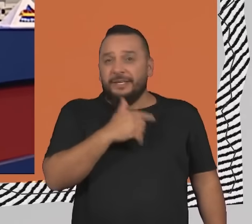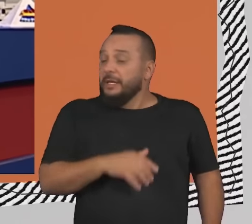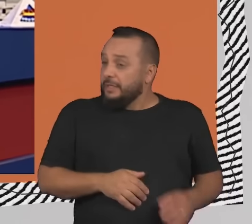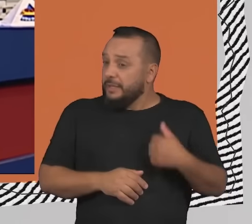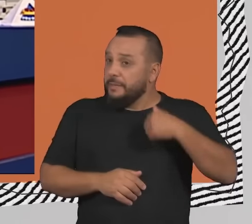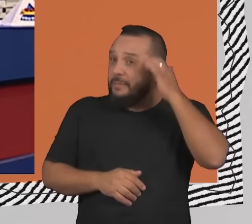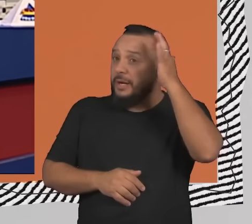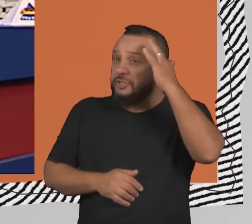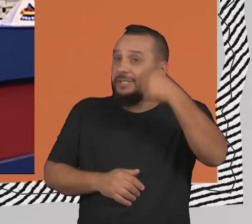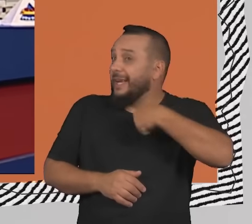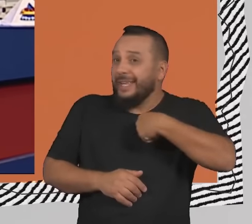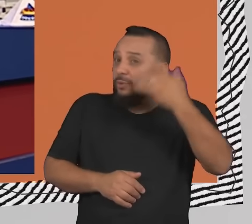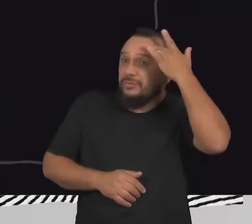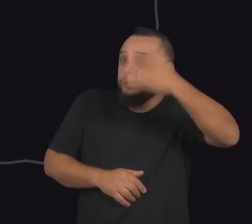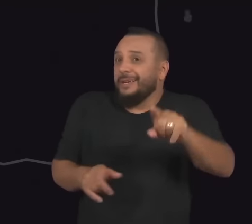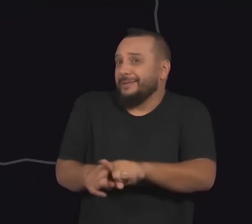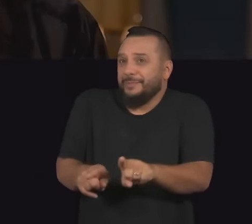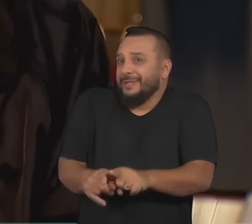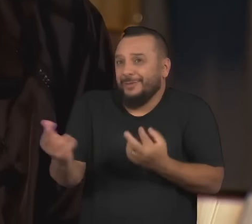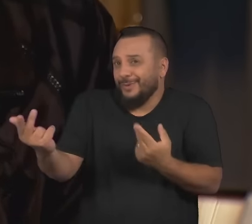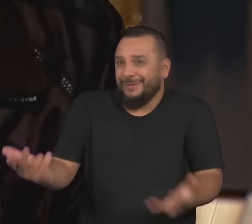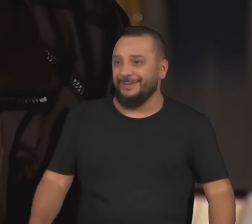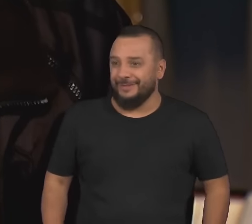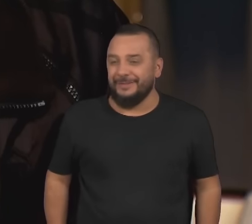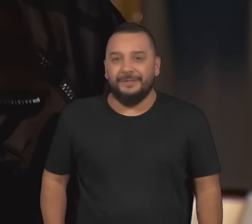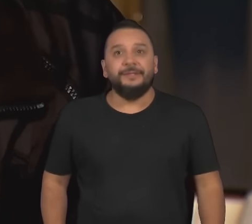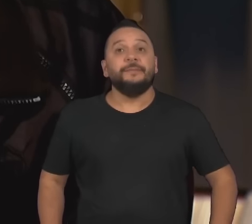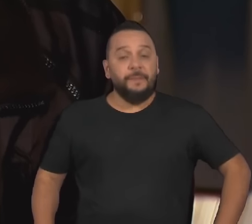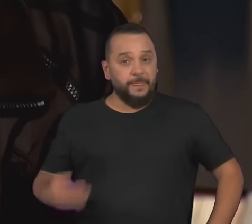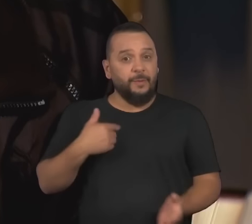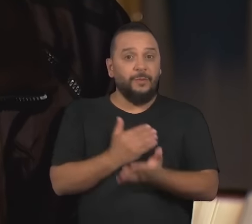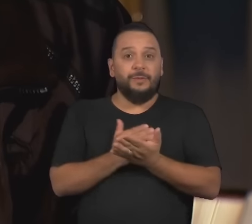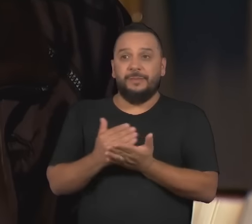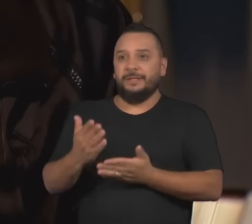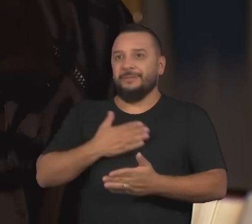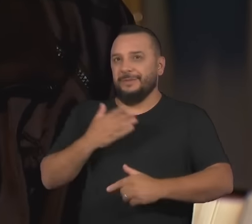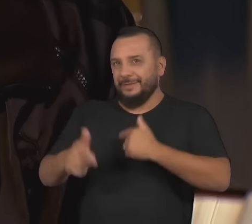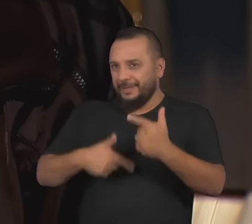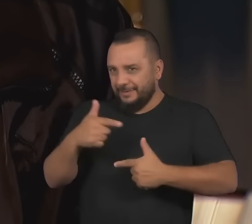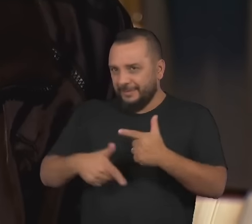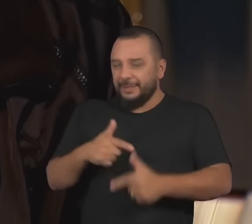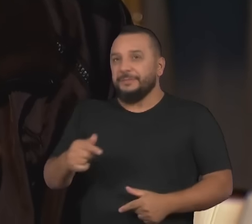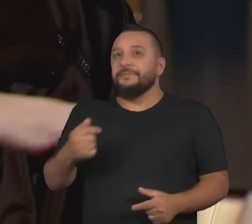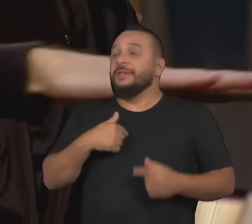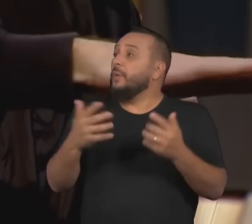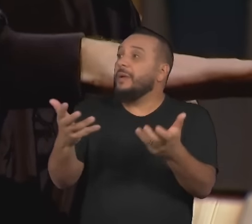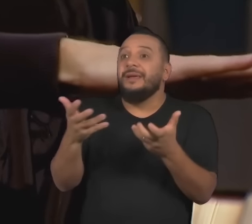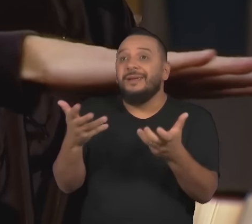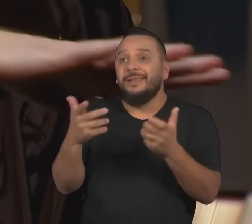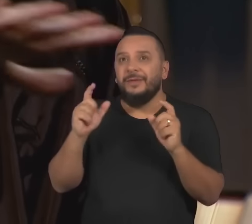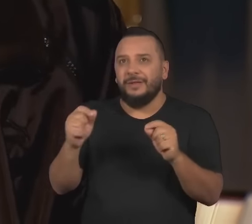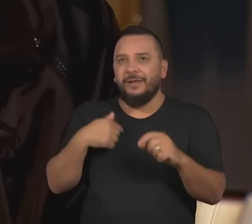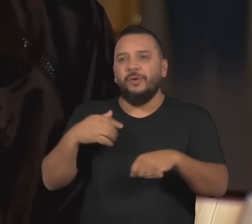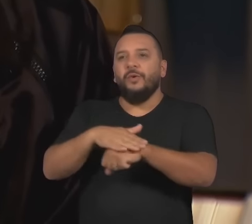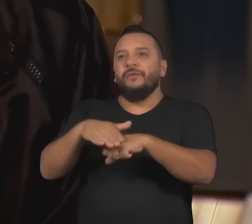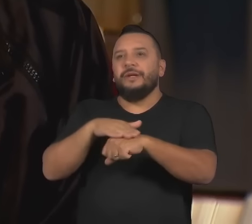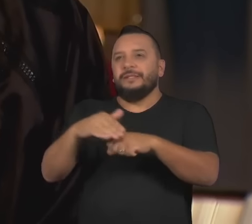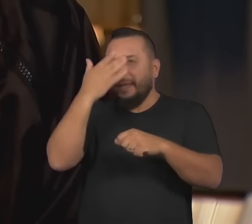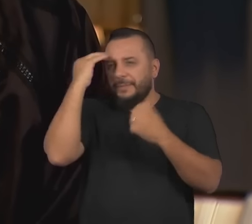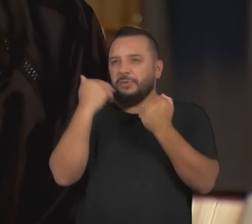Imagina eu, então. Desde o início da minha carreira, o meu grande desejo era conversar com um